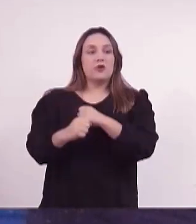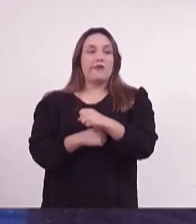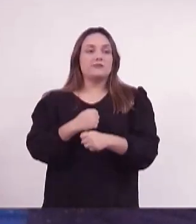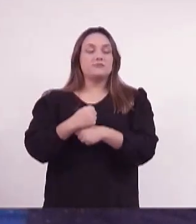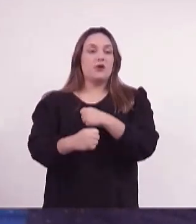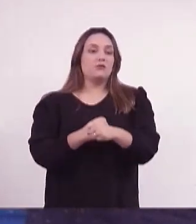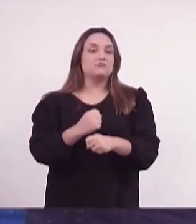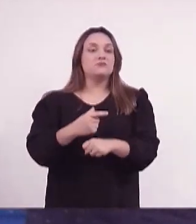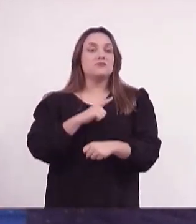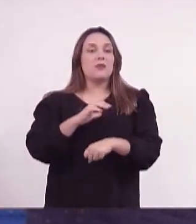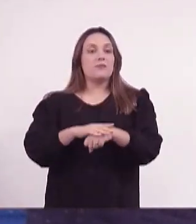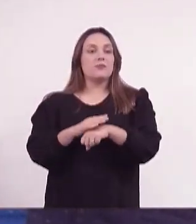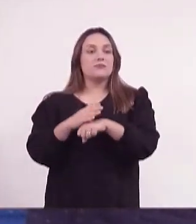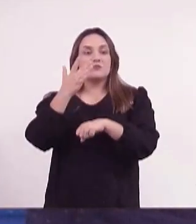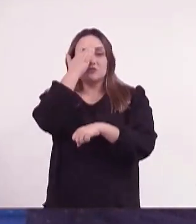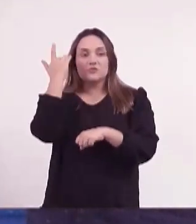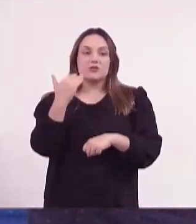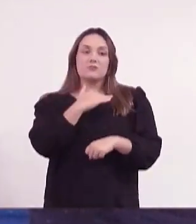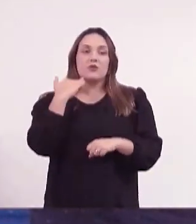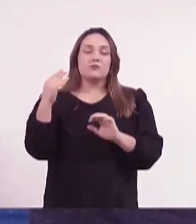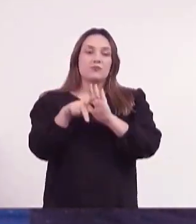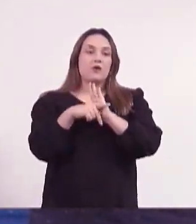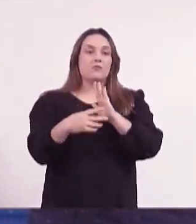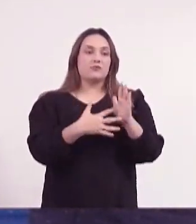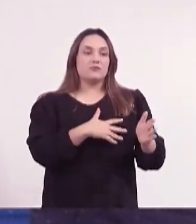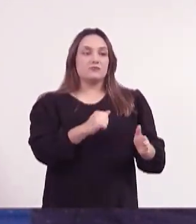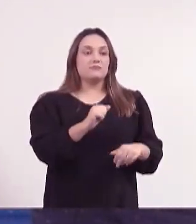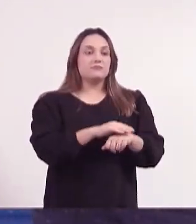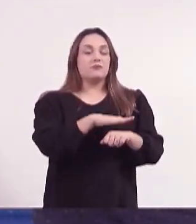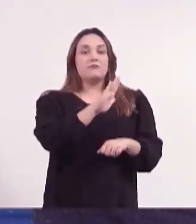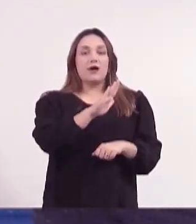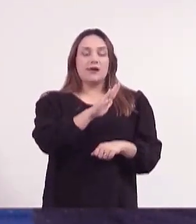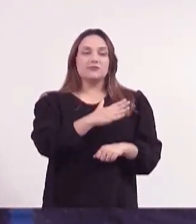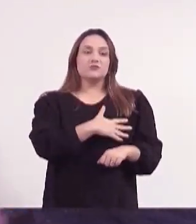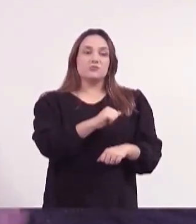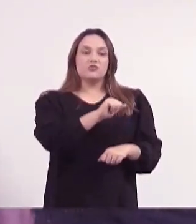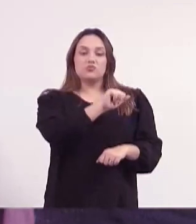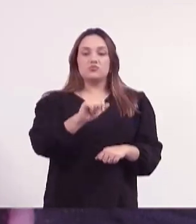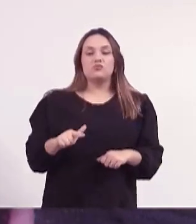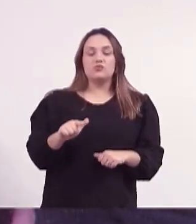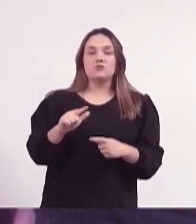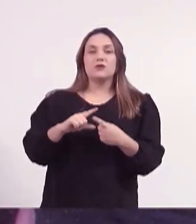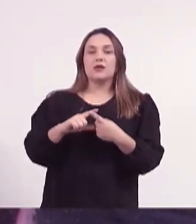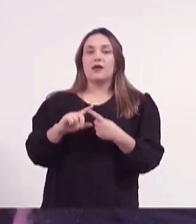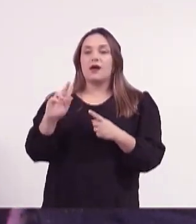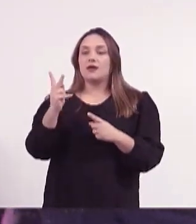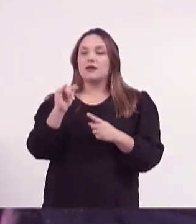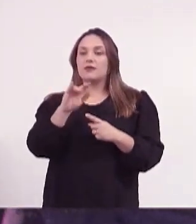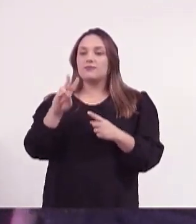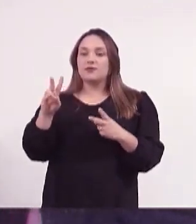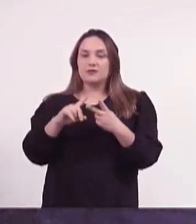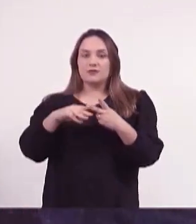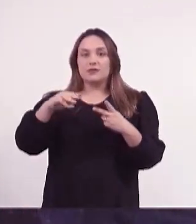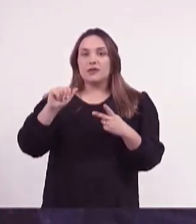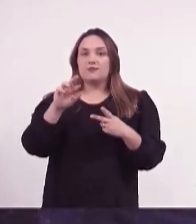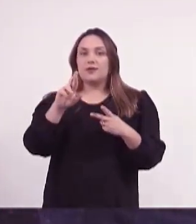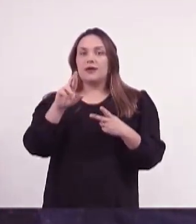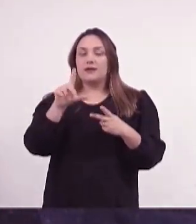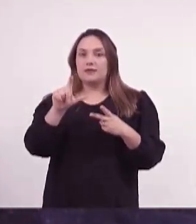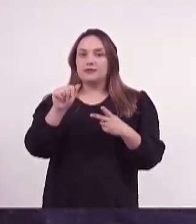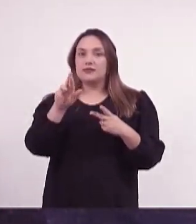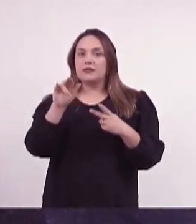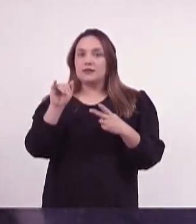de suicídio mais pessoas do que HIV, malária ou câncer de mama, ou